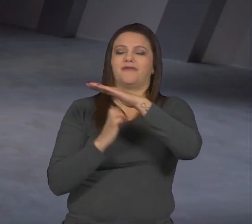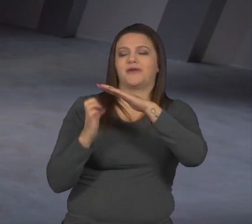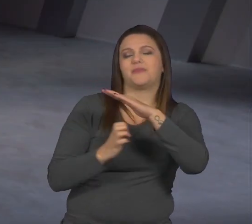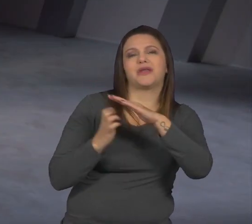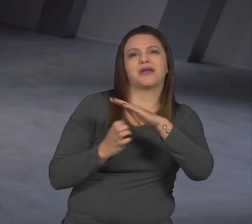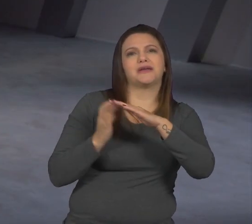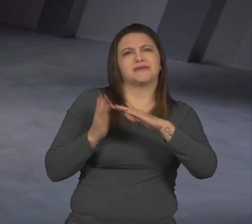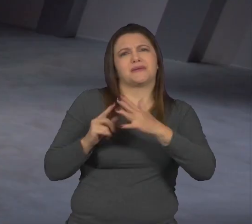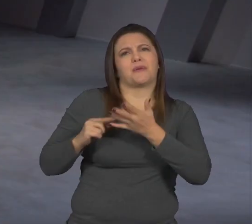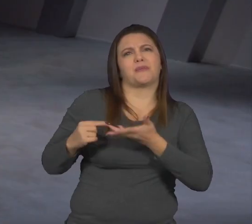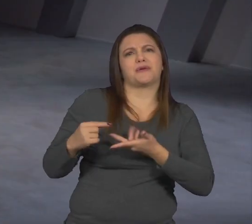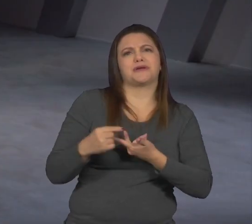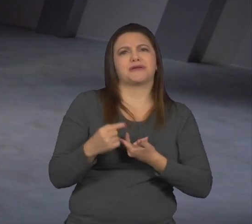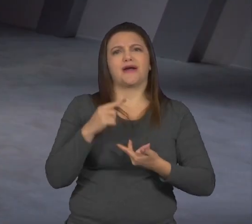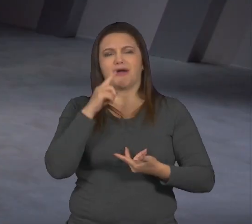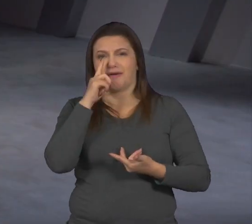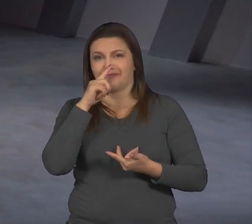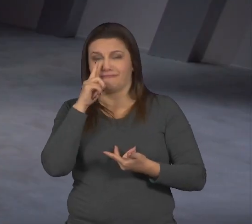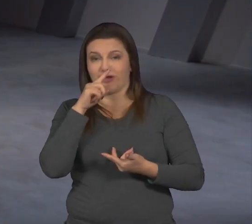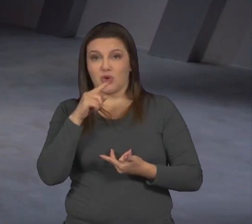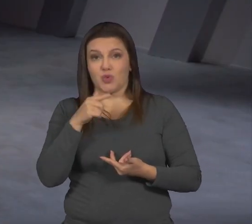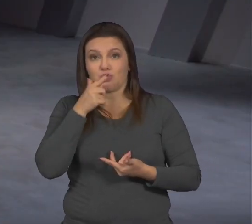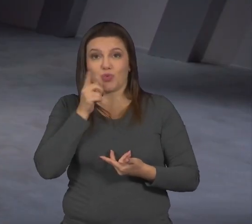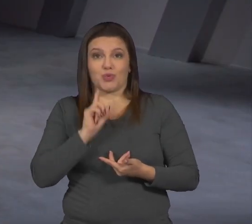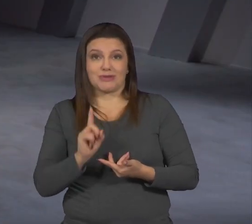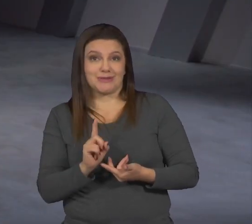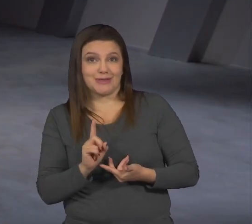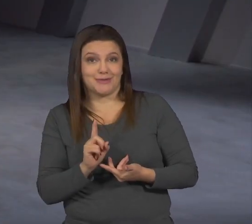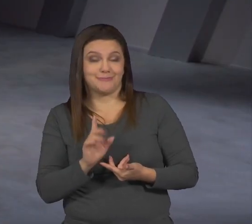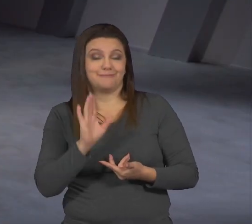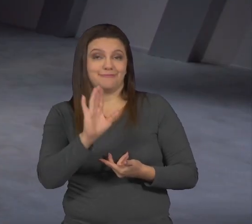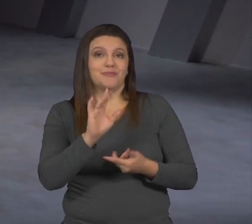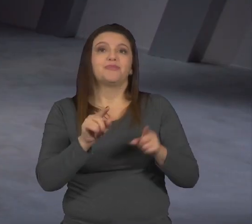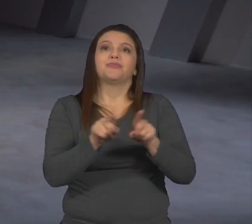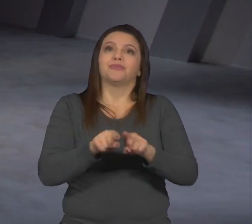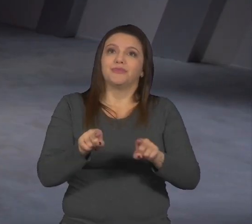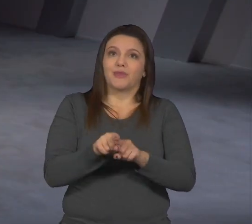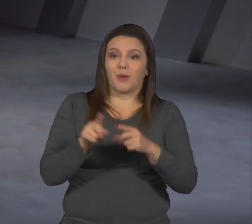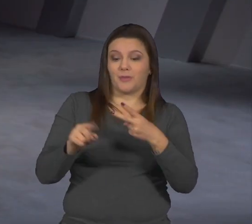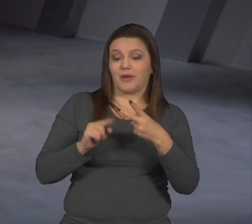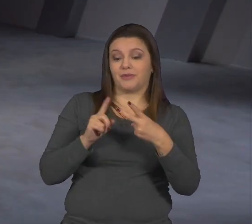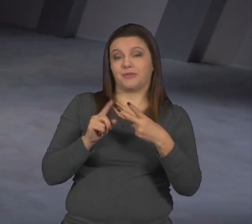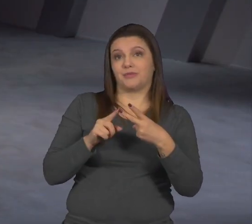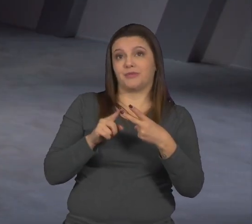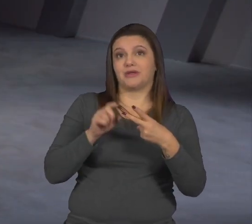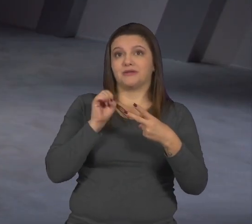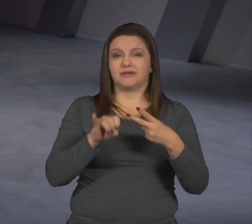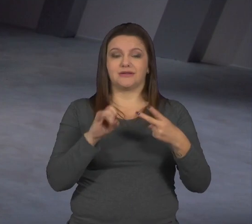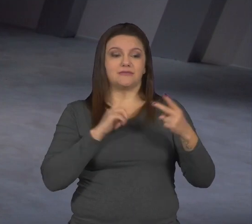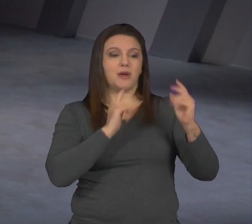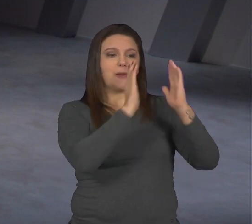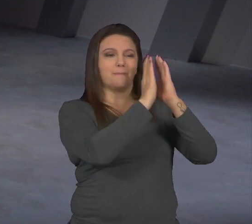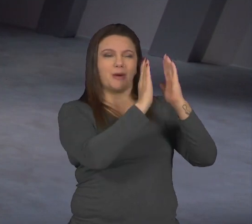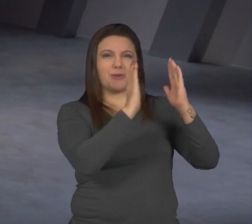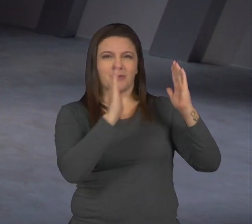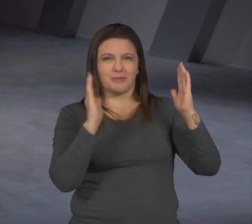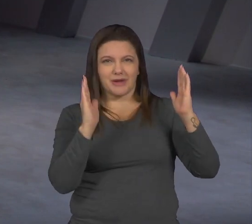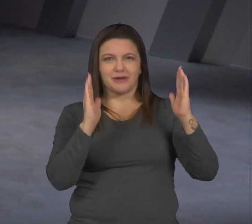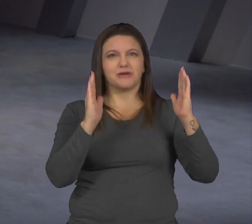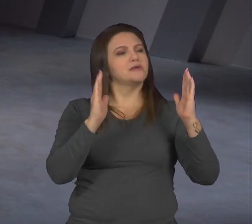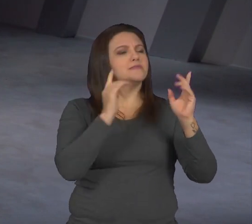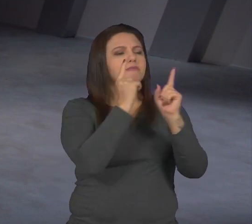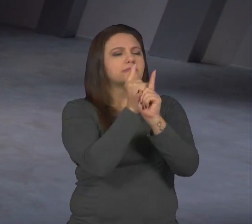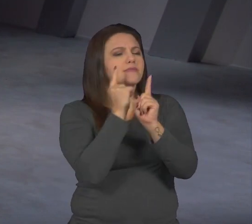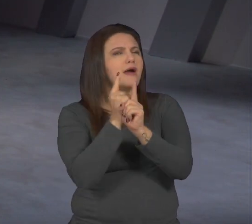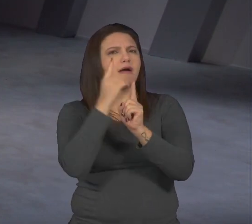seguir a melhor abordagem para isso. E mesmo que exista essa biblioteca, encontrar, entender